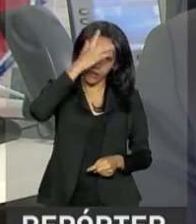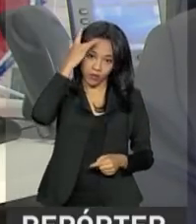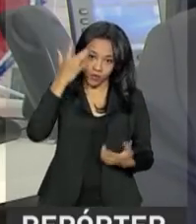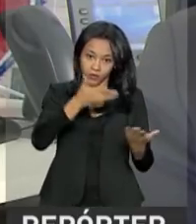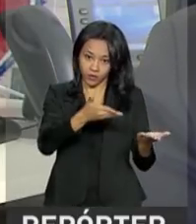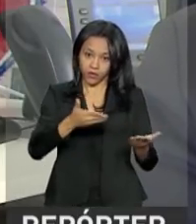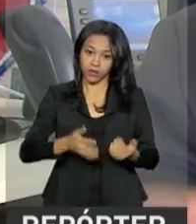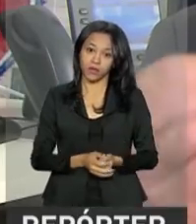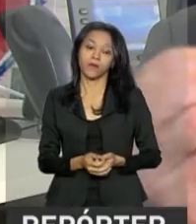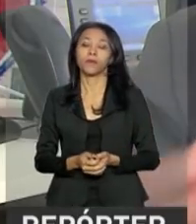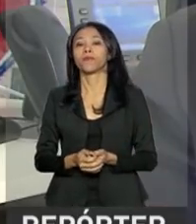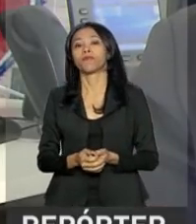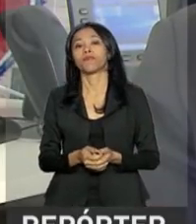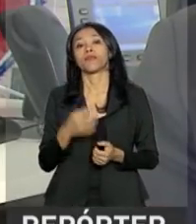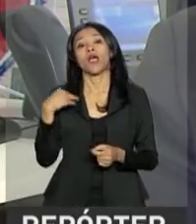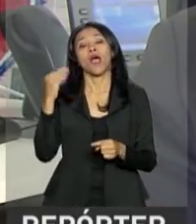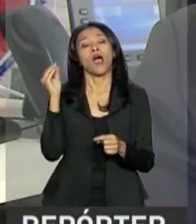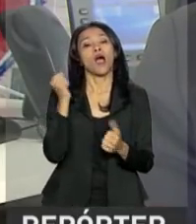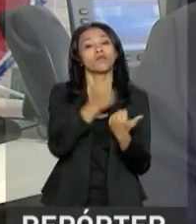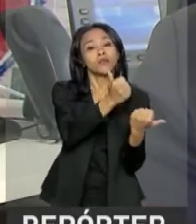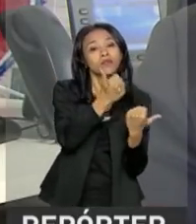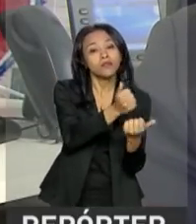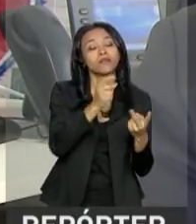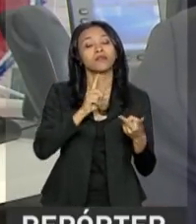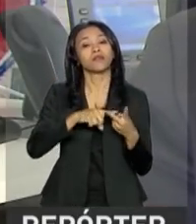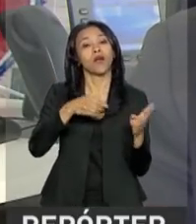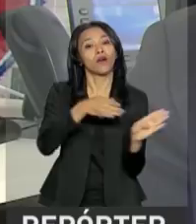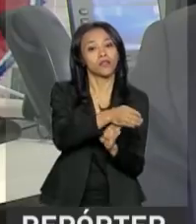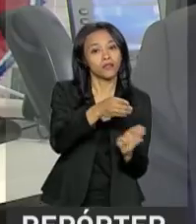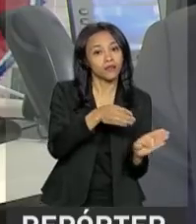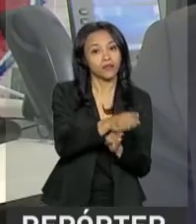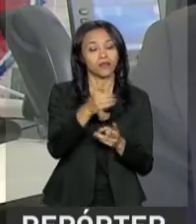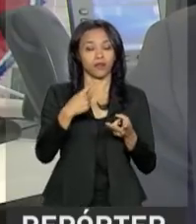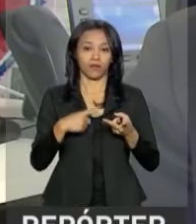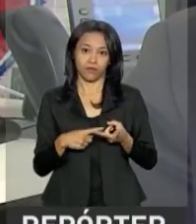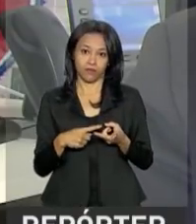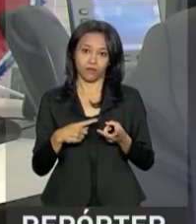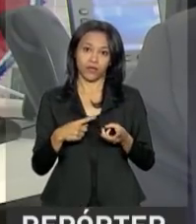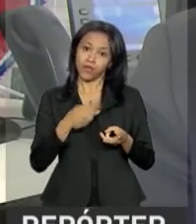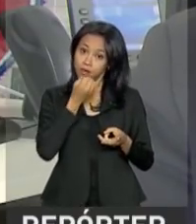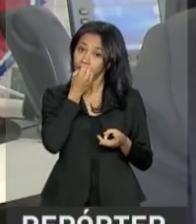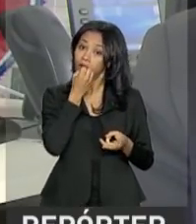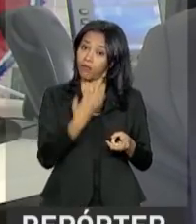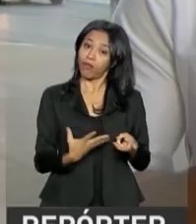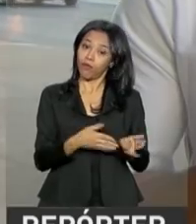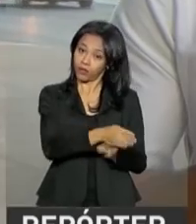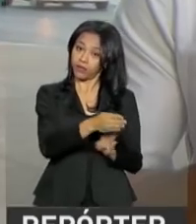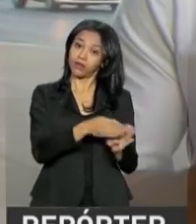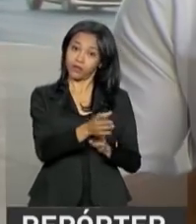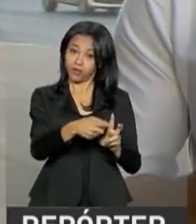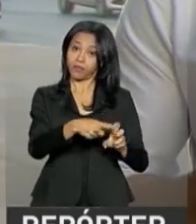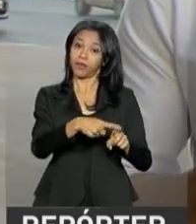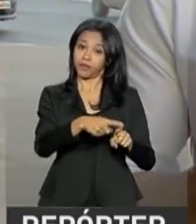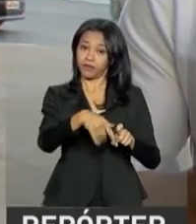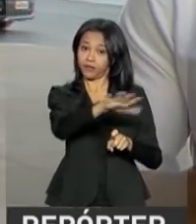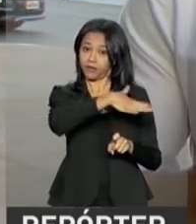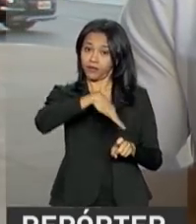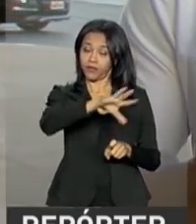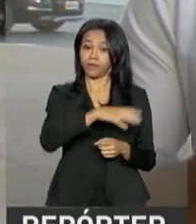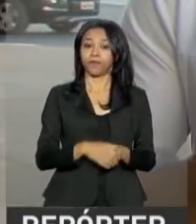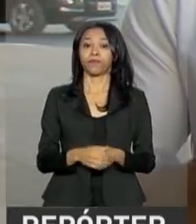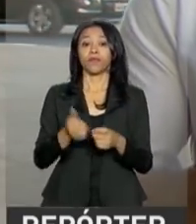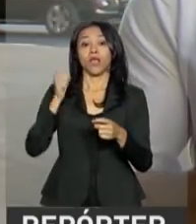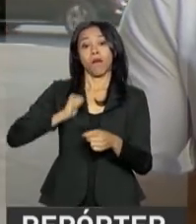dando assistência e orientação de praticando uma boa medicina a bolsa para o